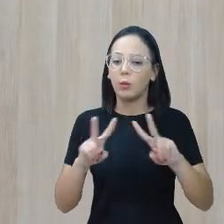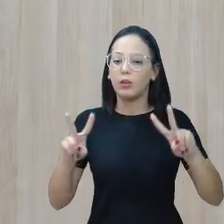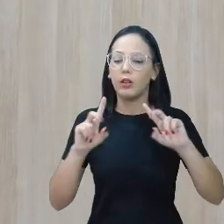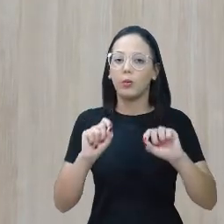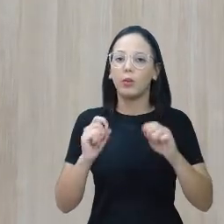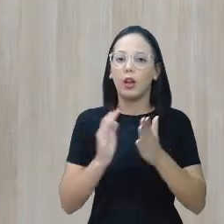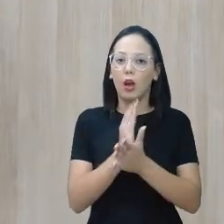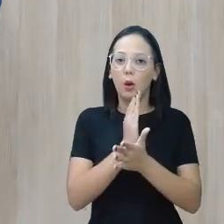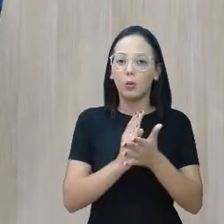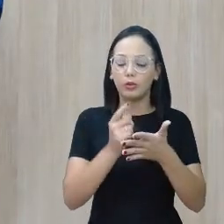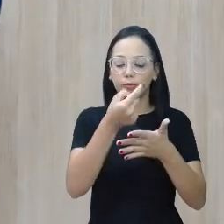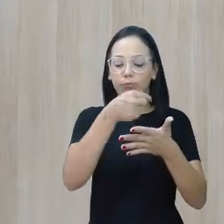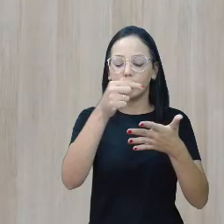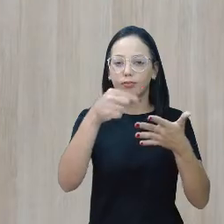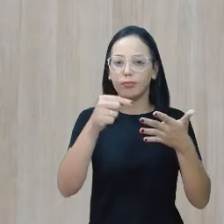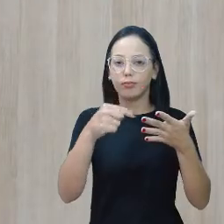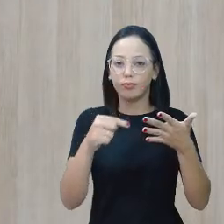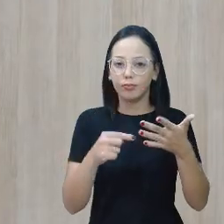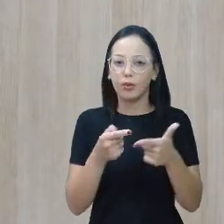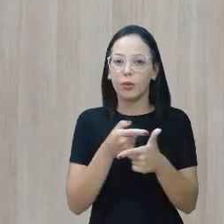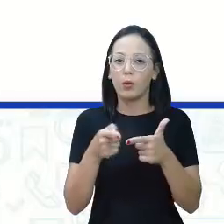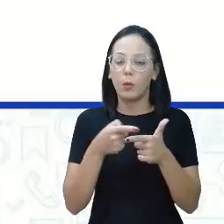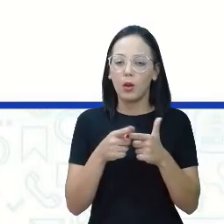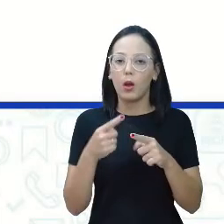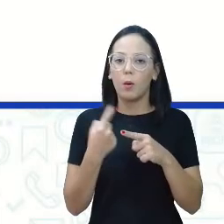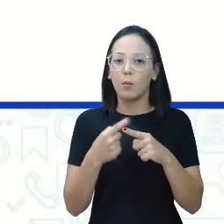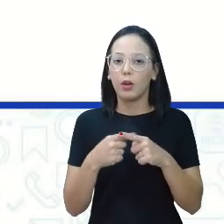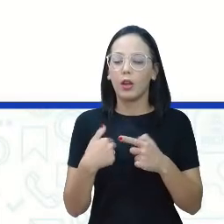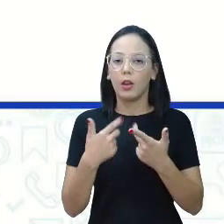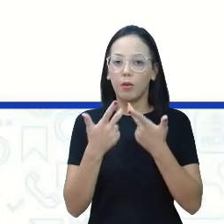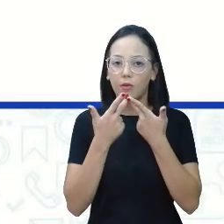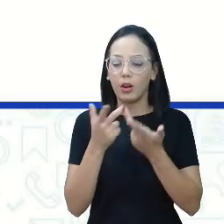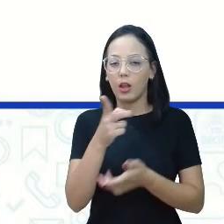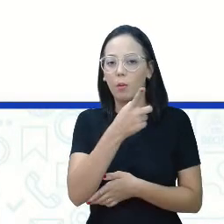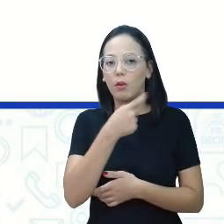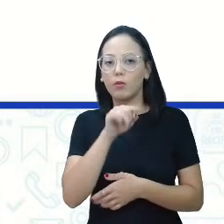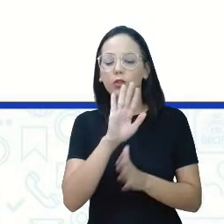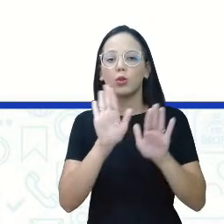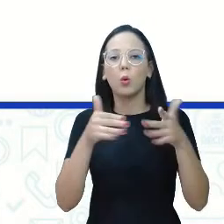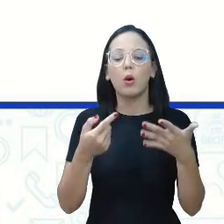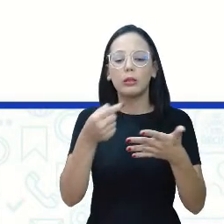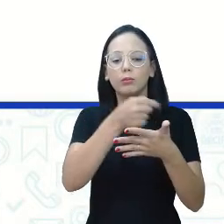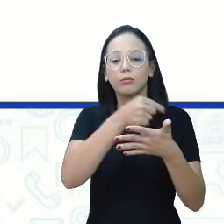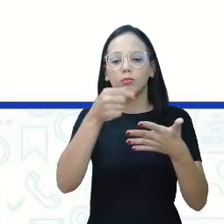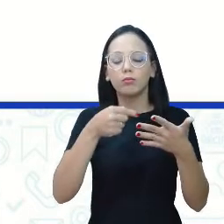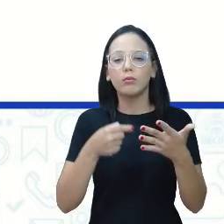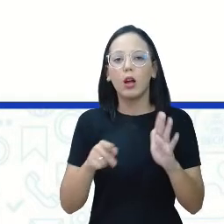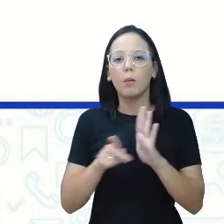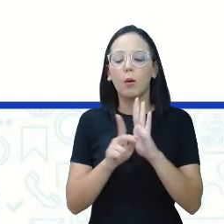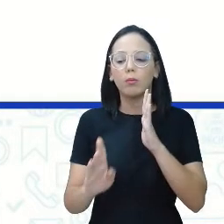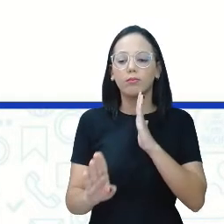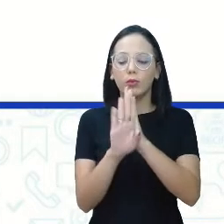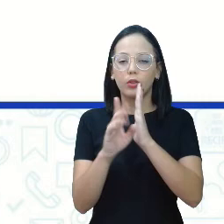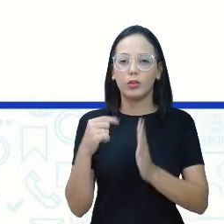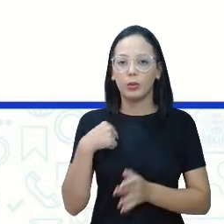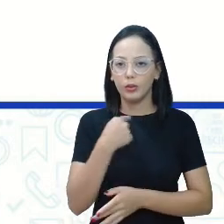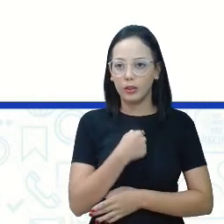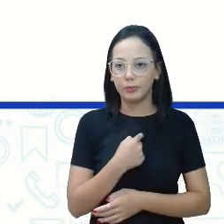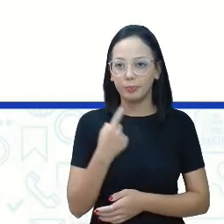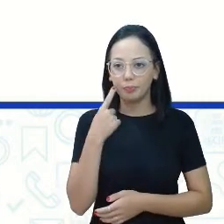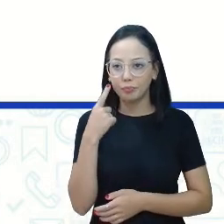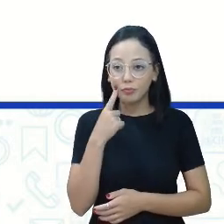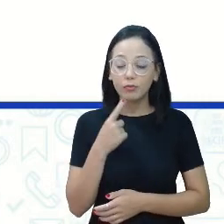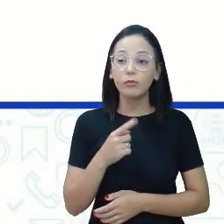alguns pontos chaves aí do problema. Ó, eu sinalizei aí para vocês quais são as principais situações que a gente vai observar. Aí